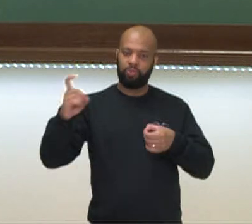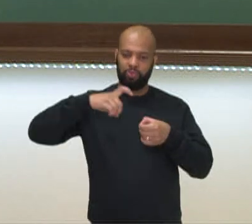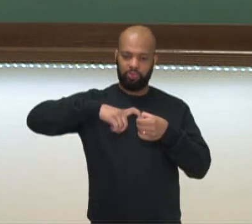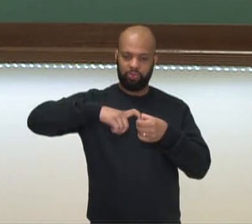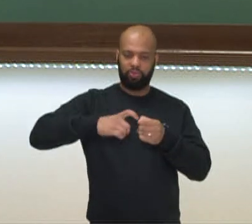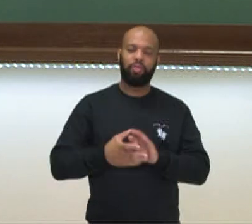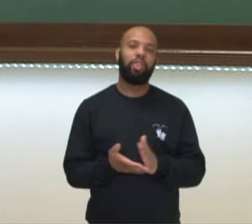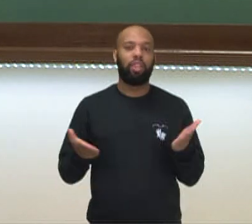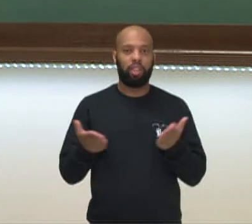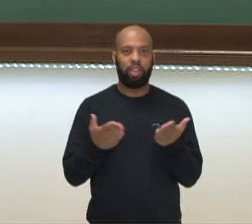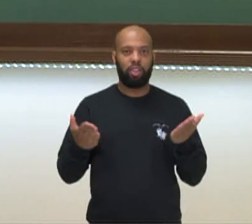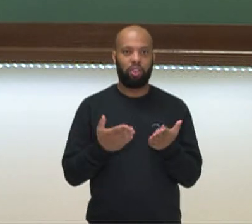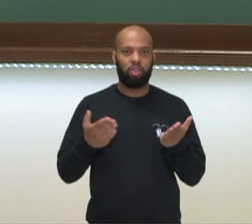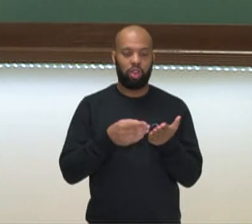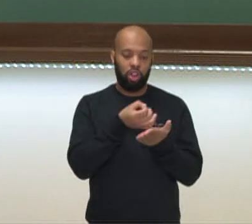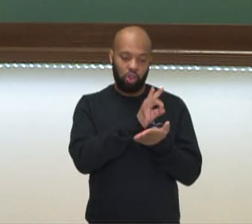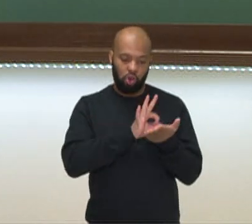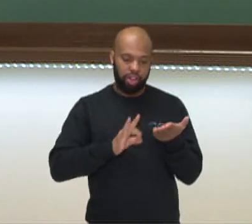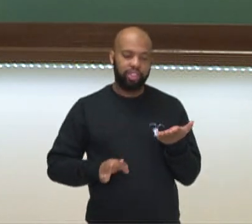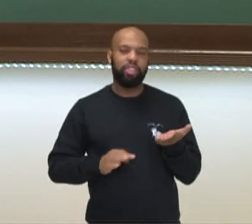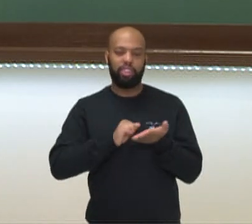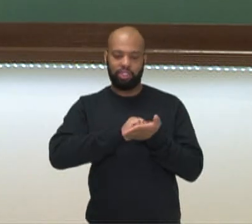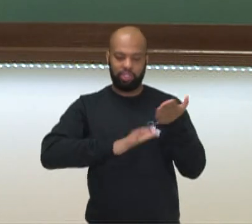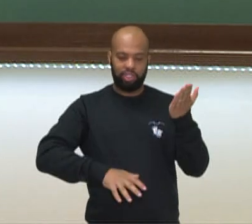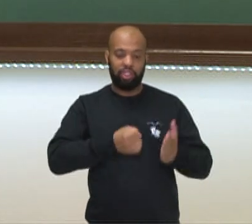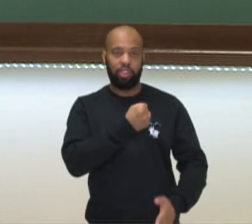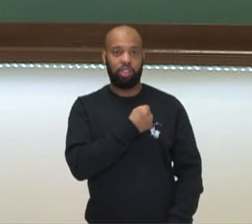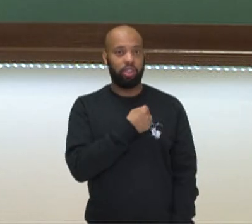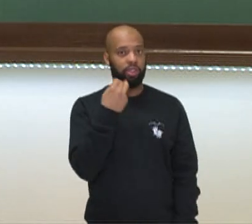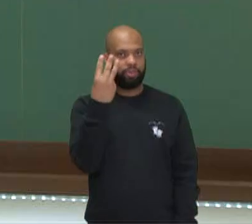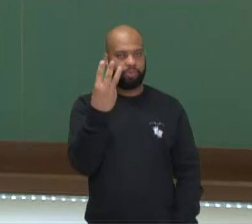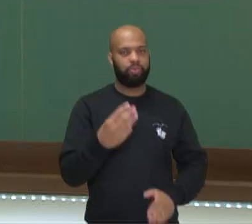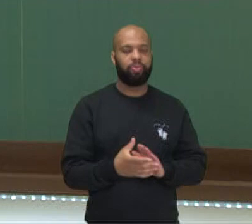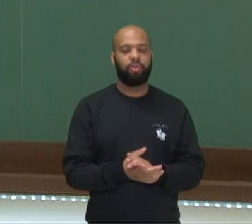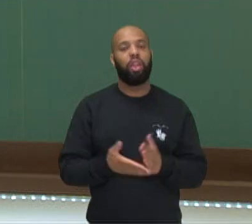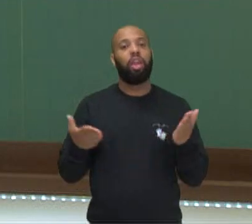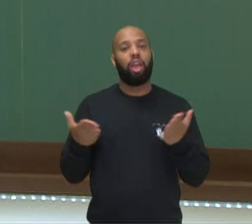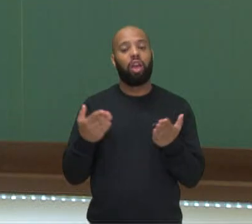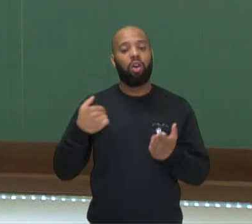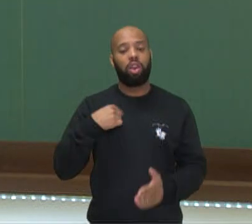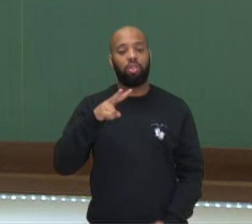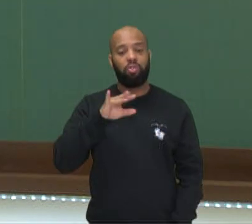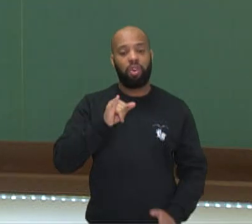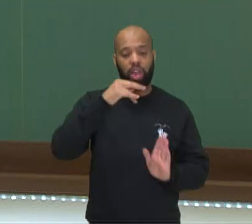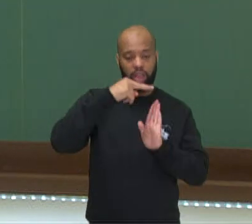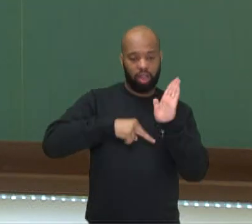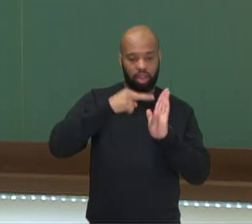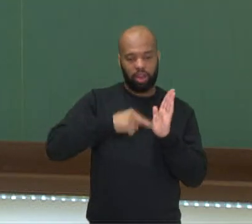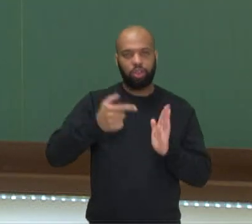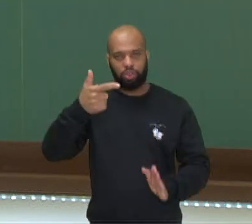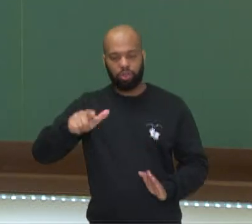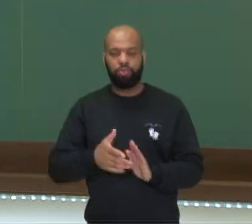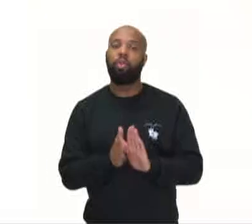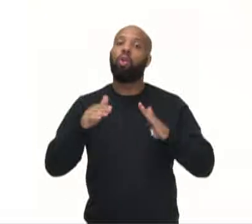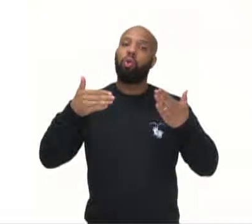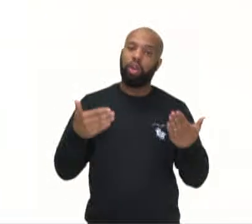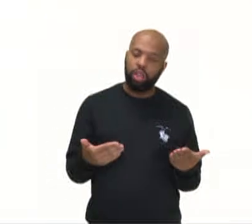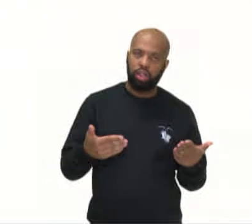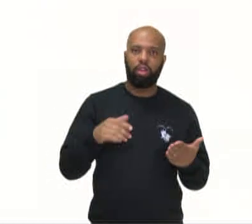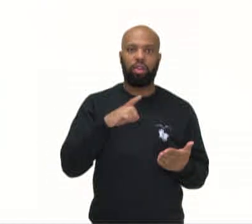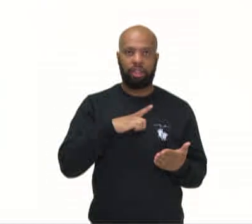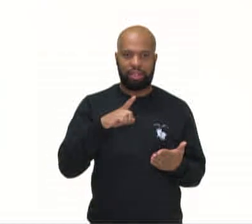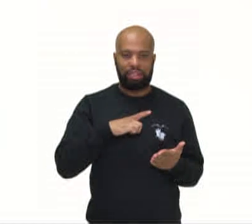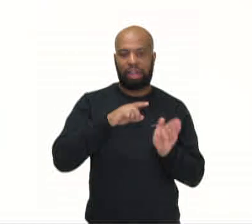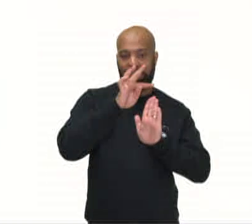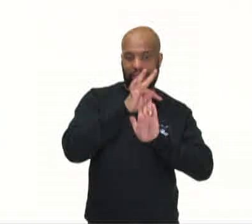Voltamos! Vamos para a correção da atividade 3? Então, eu vou reler novamente. Apesar da matéria